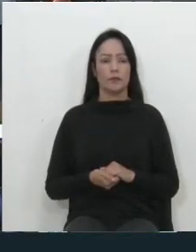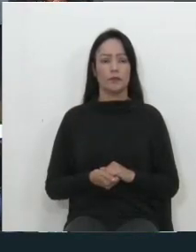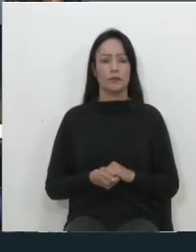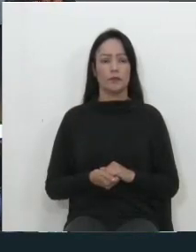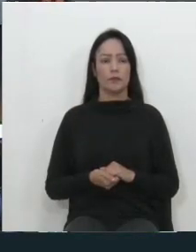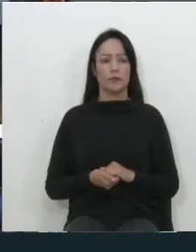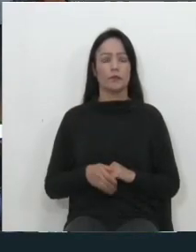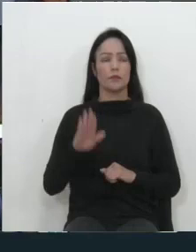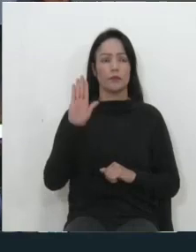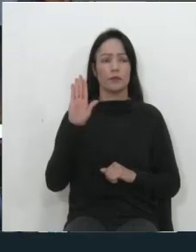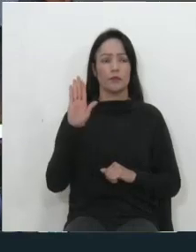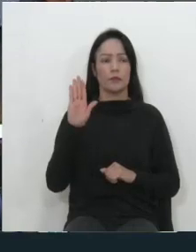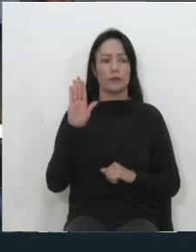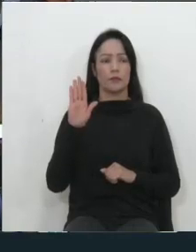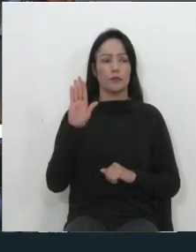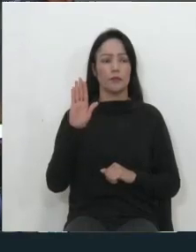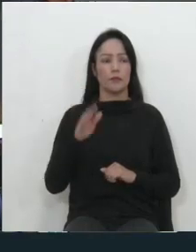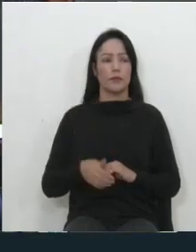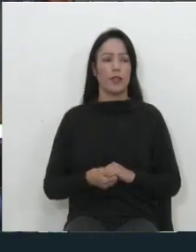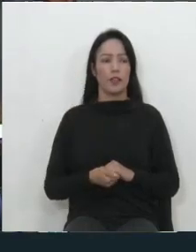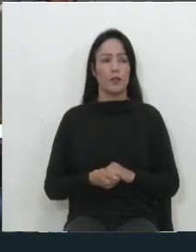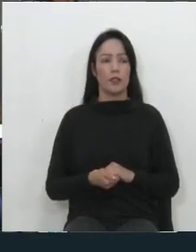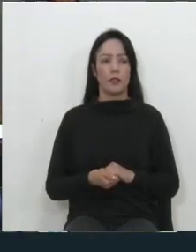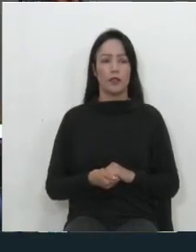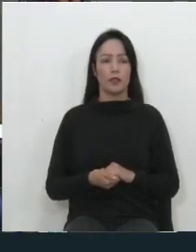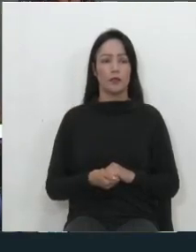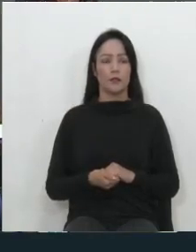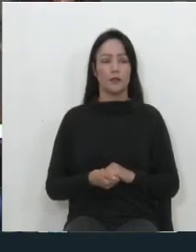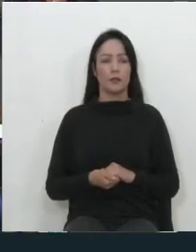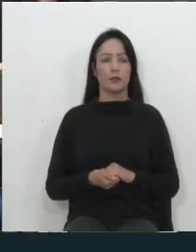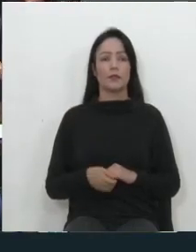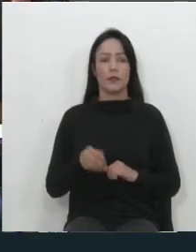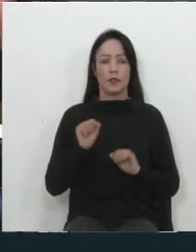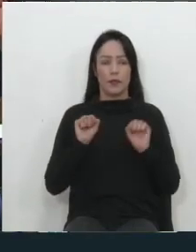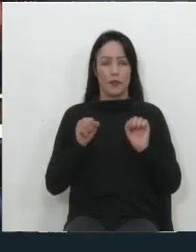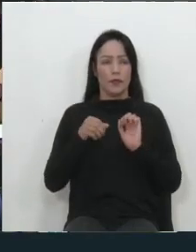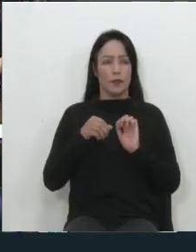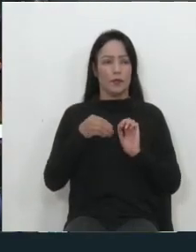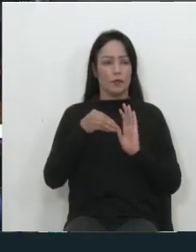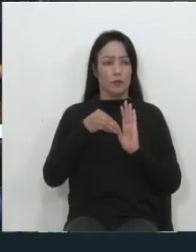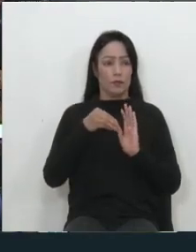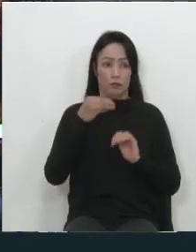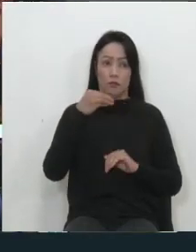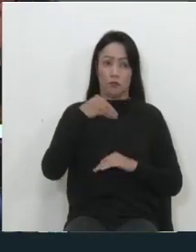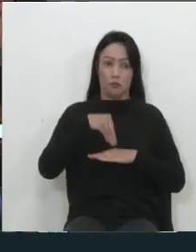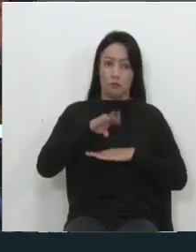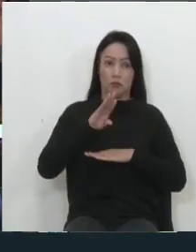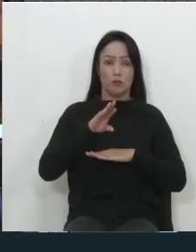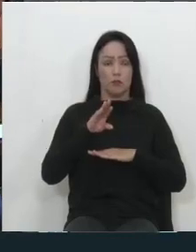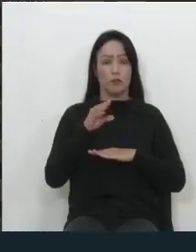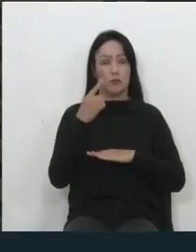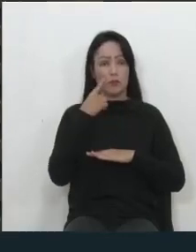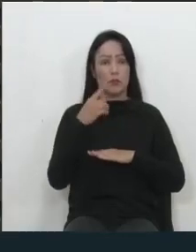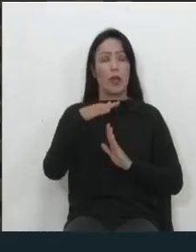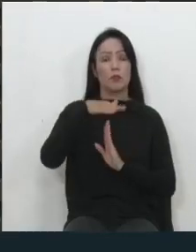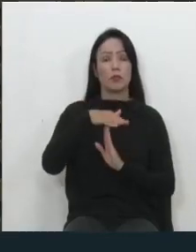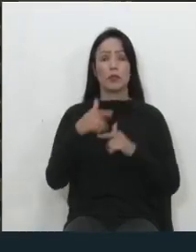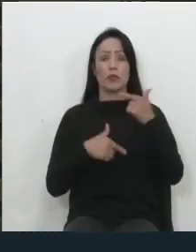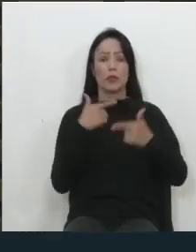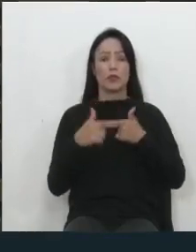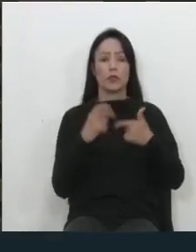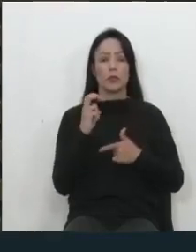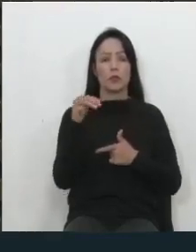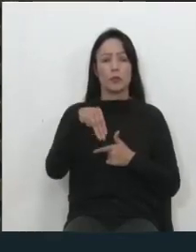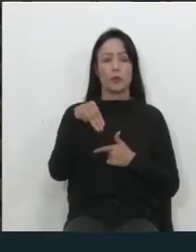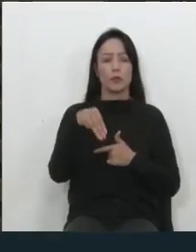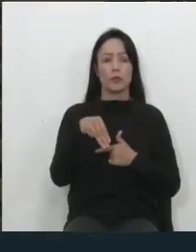Questão de ordem, presidente. Eu poderia sugerir a Vossa Excelência, senhor presidente, suspender os trabalhos por 5 minutos